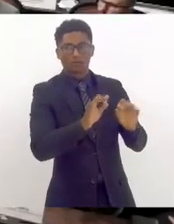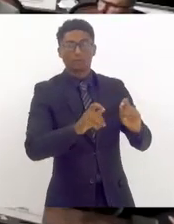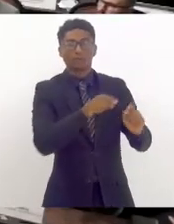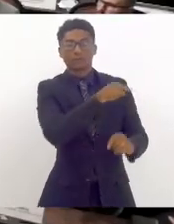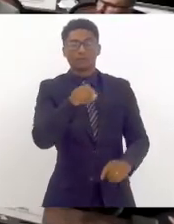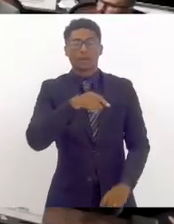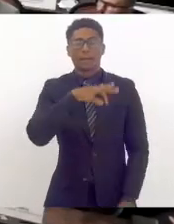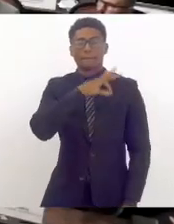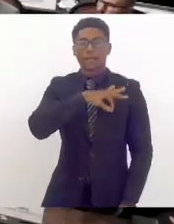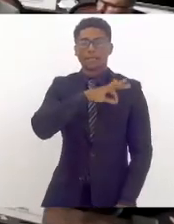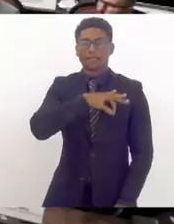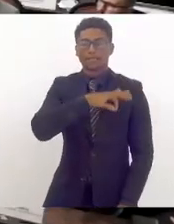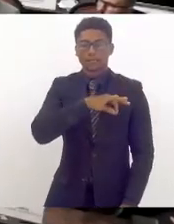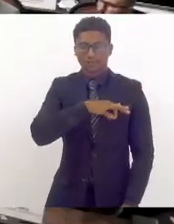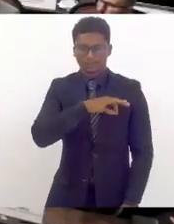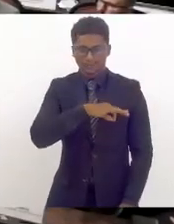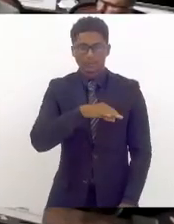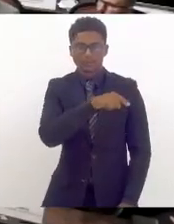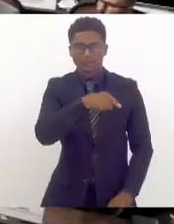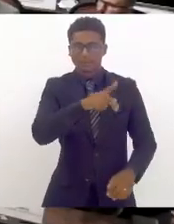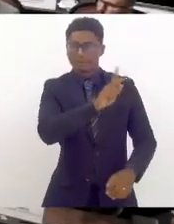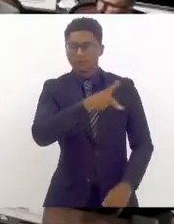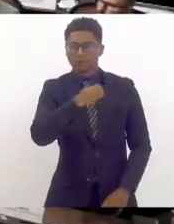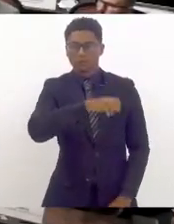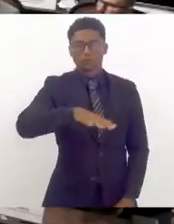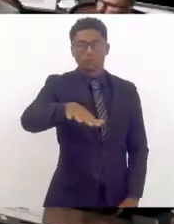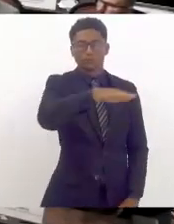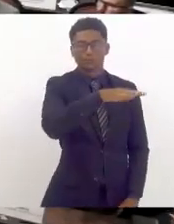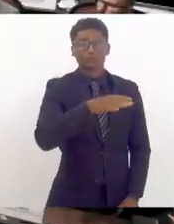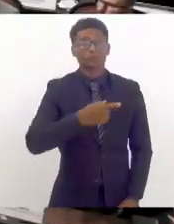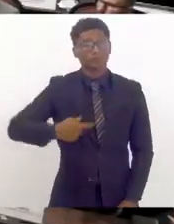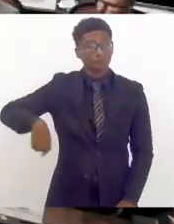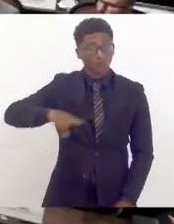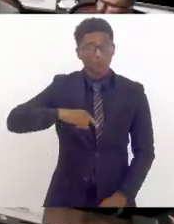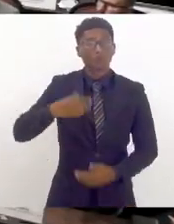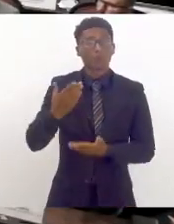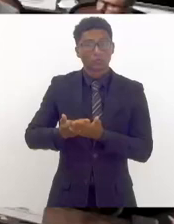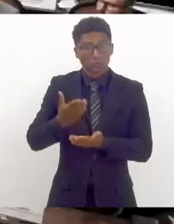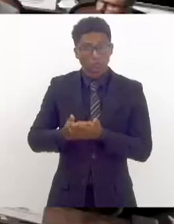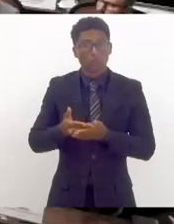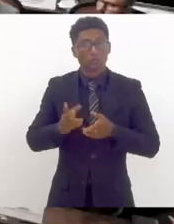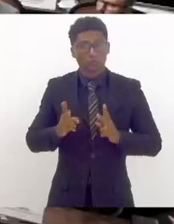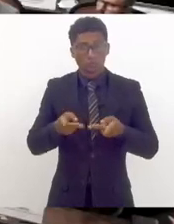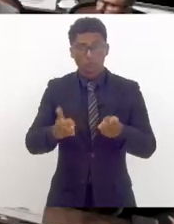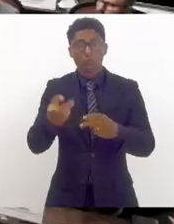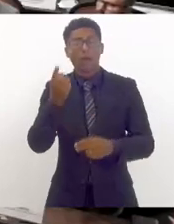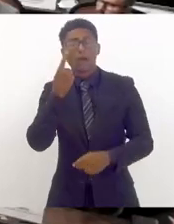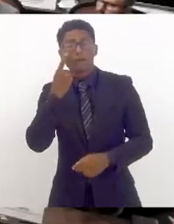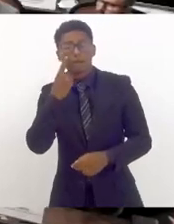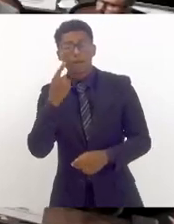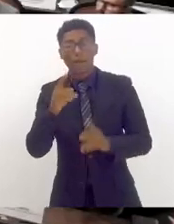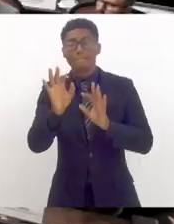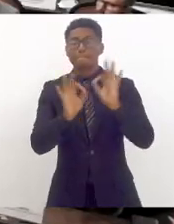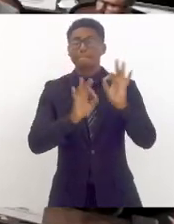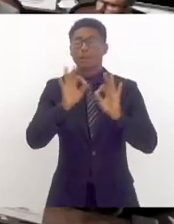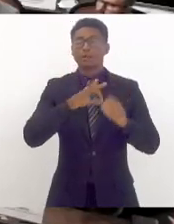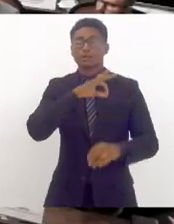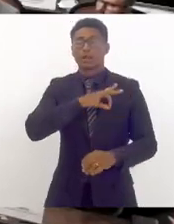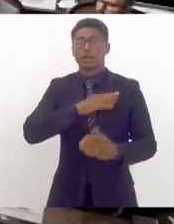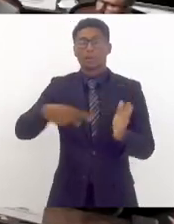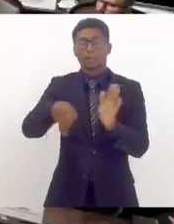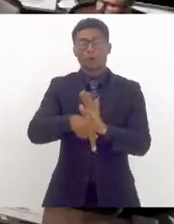remuneração aos professores. Ainda estamos realizando estudos na perspectiva de reformular o plano de cargos e salários do magistério